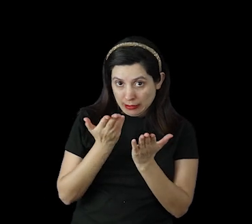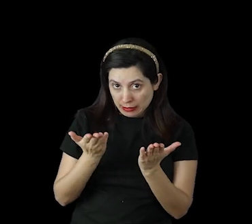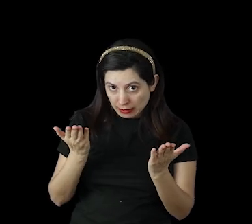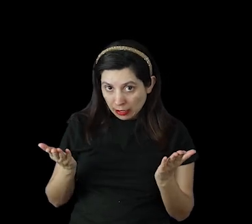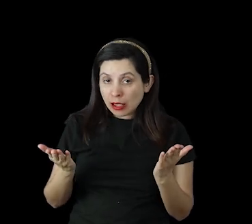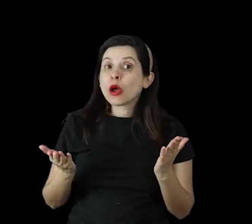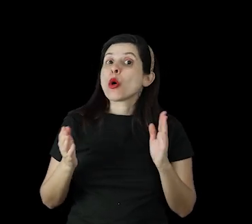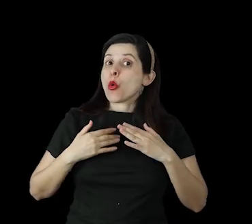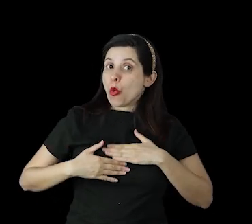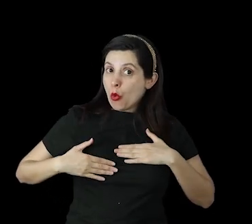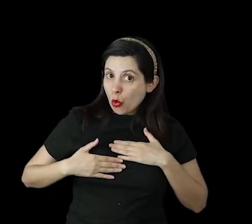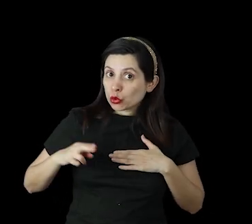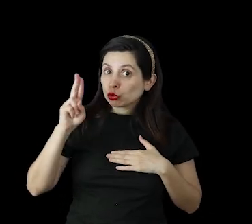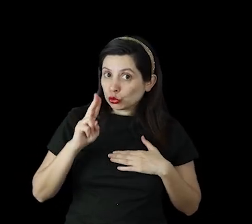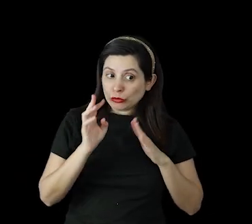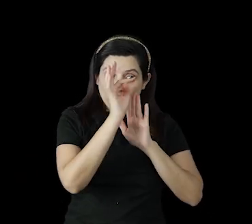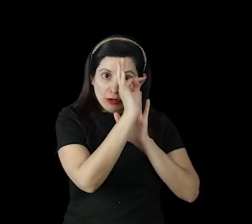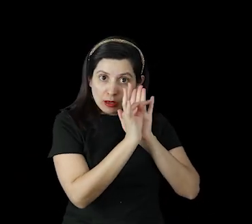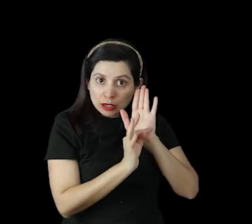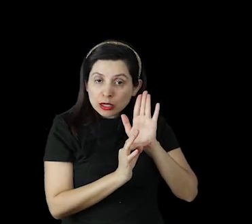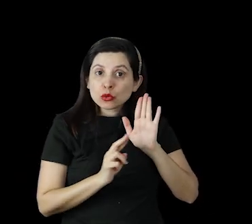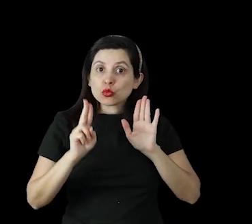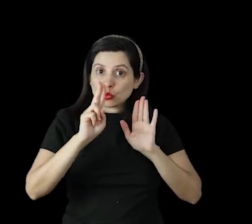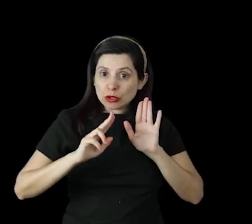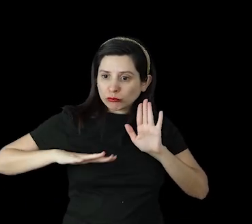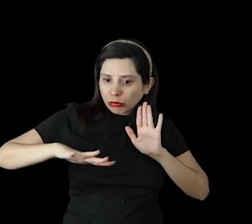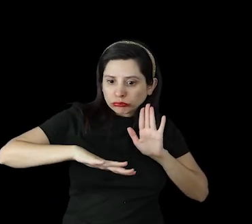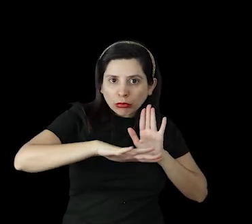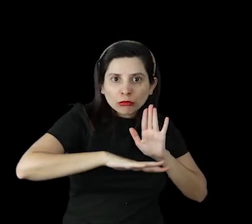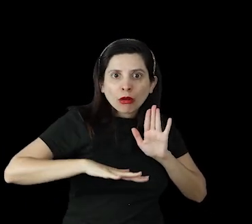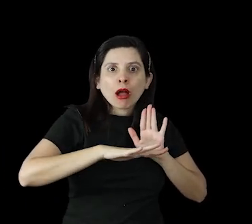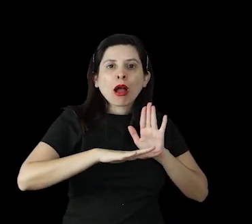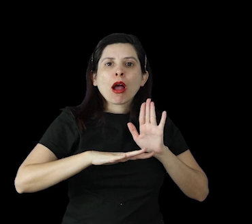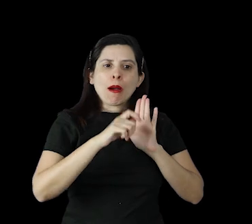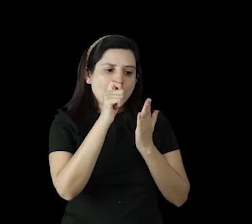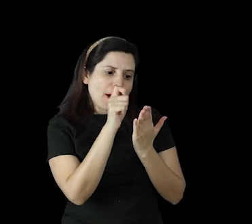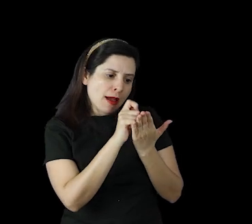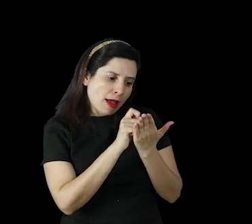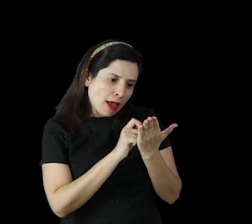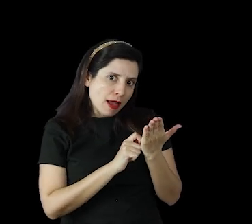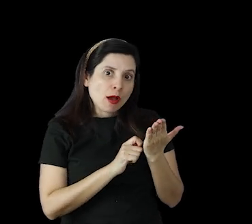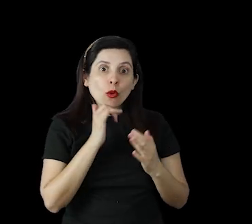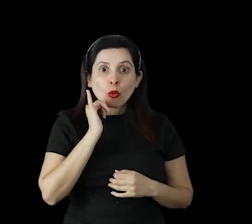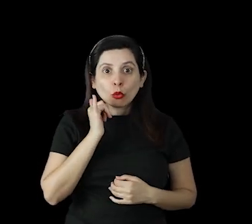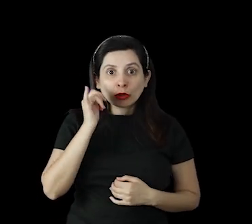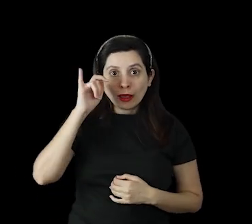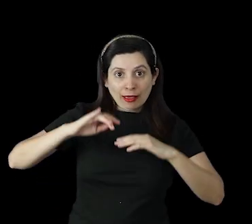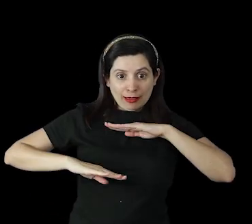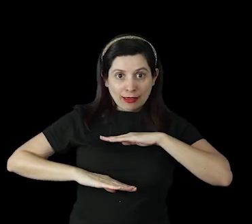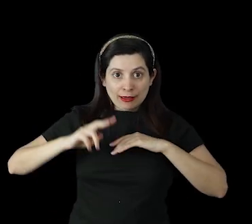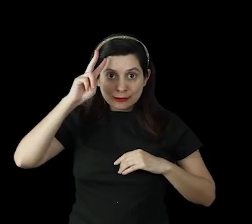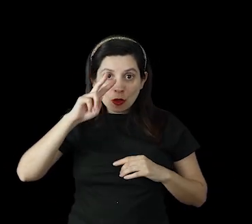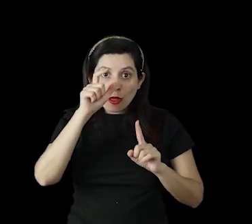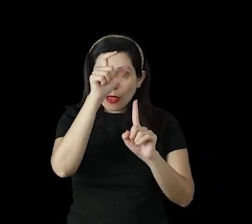do texto, usando dimensões para conseguir entrar no fio da meada, para contar a minha situação e os personagens, né? Eu